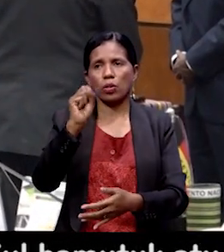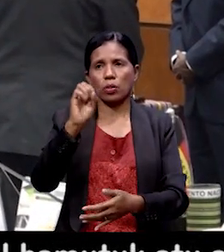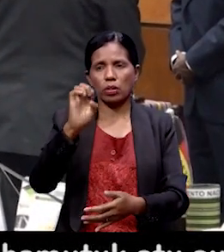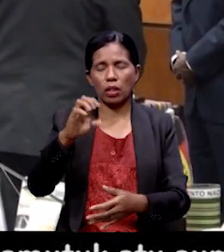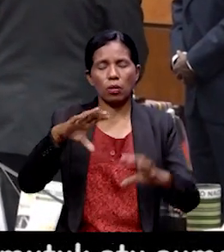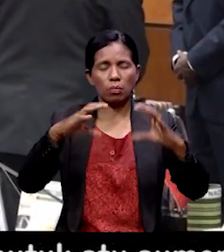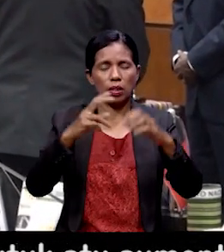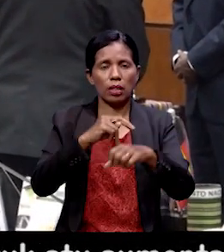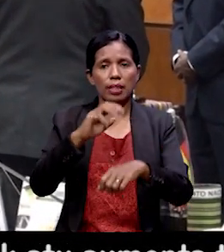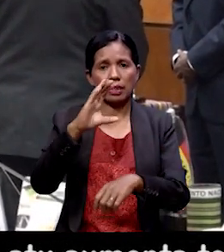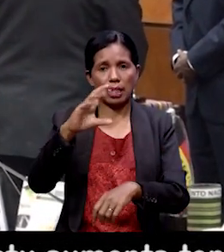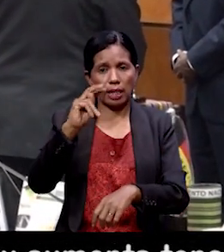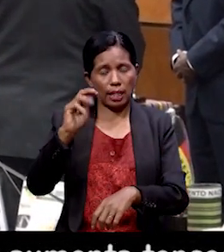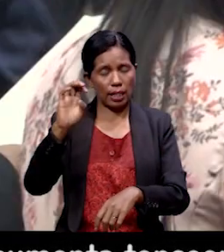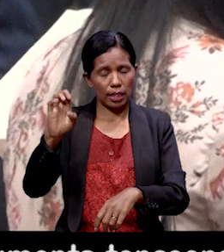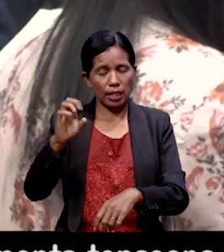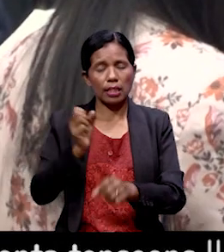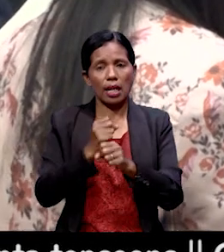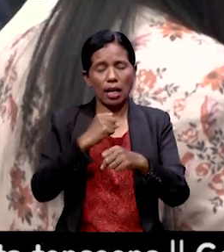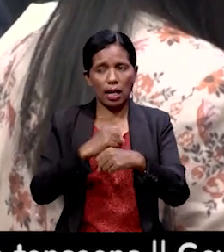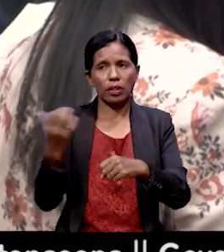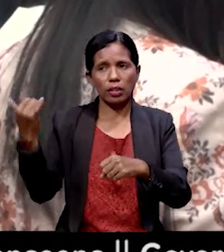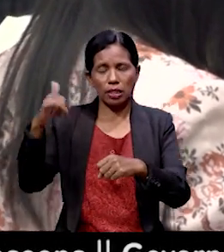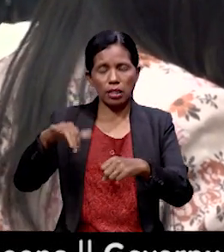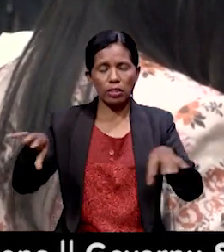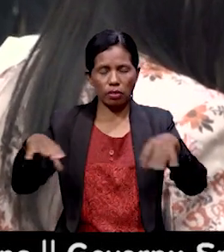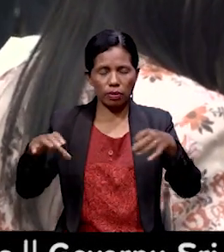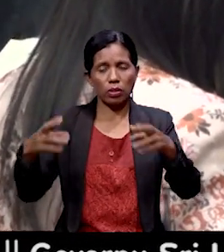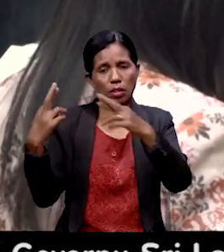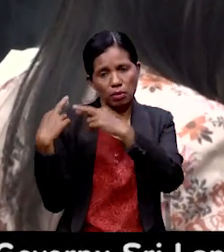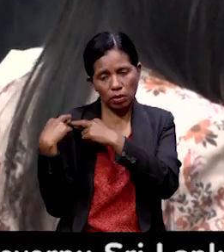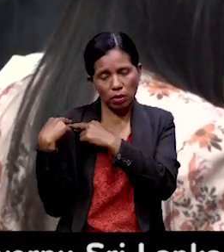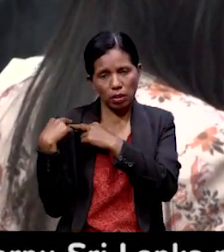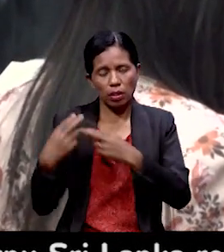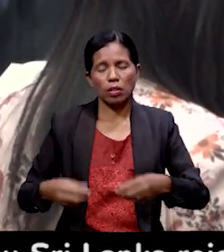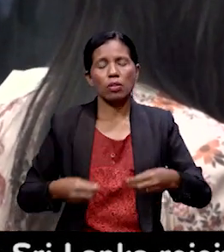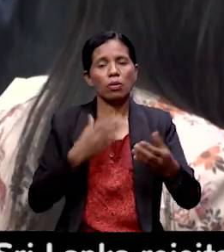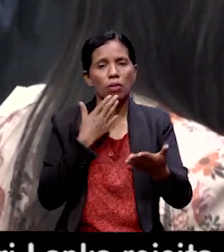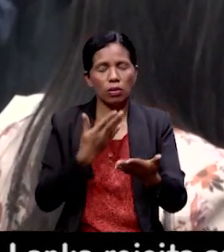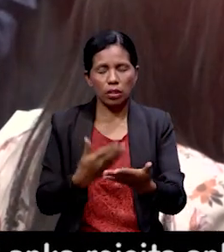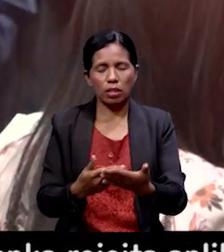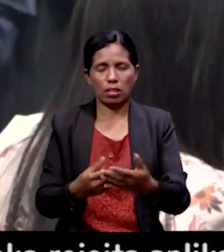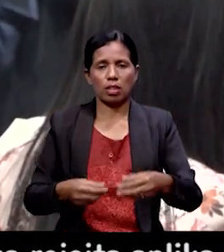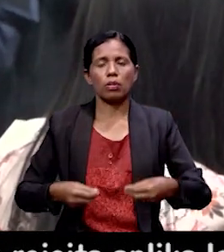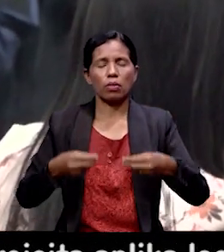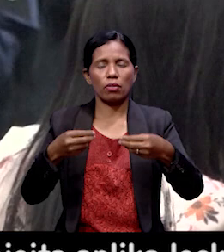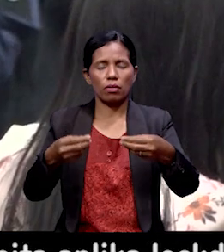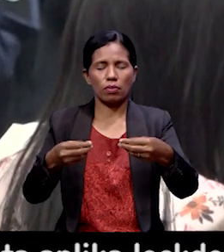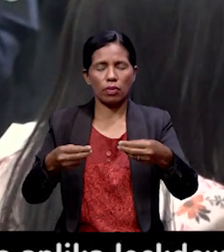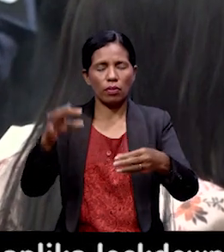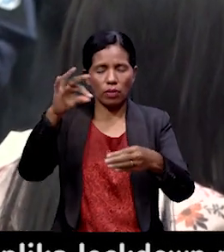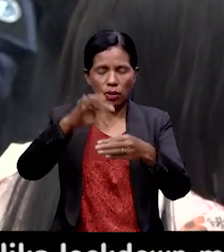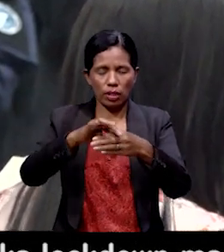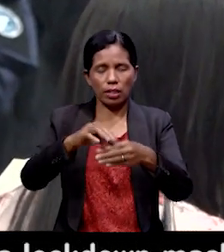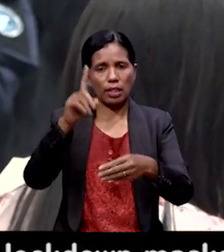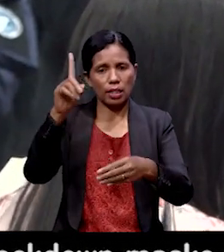Comissão Nacional Eleição, se halau ni serviço ou responsabilidade no imparcialidade, rodi garante eleição ida democrático